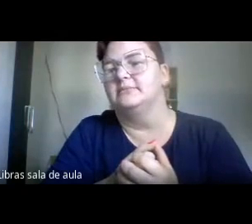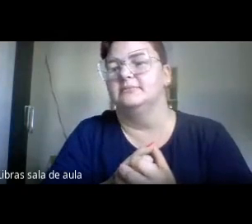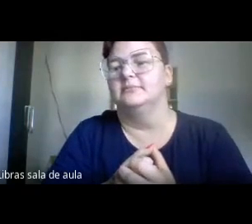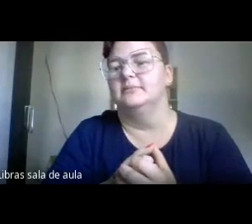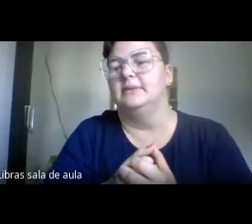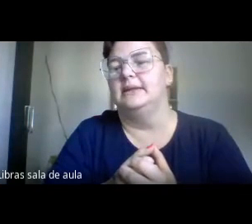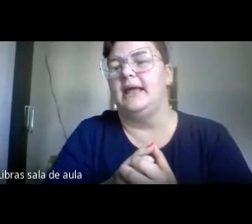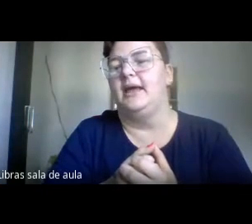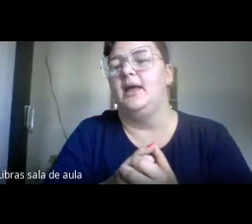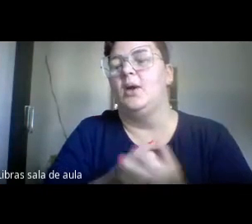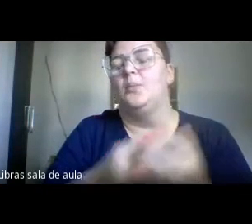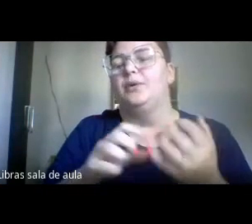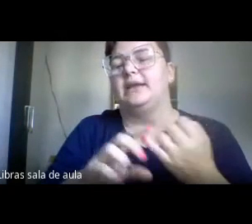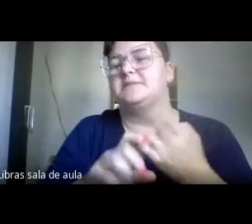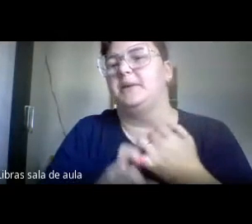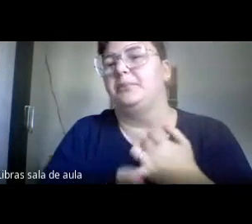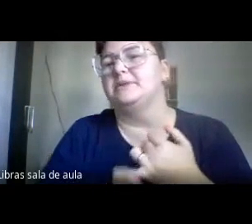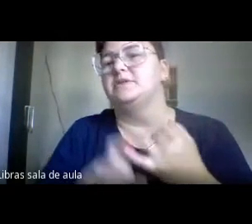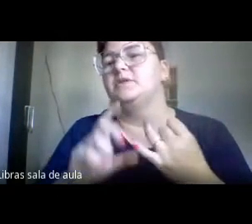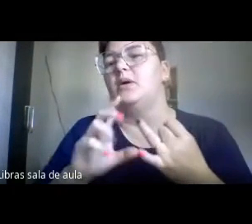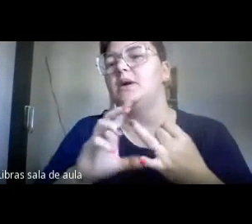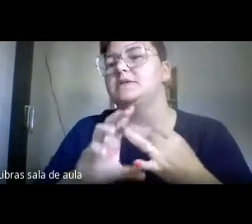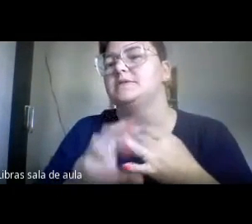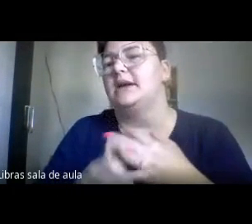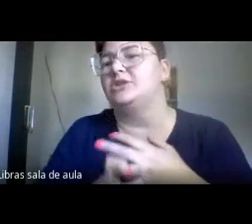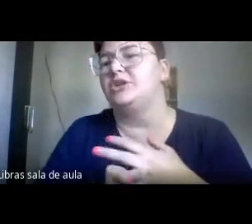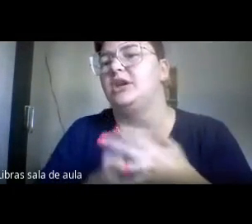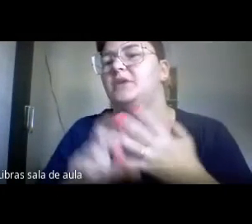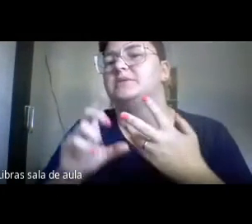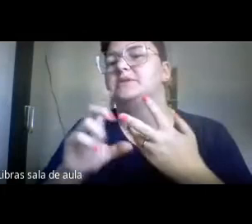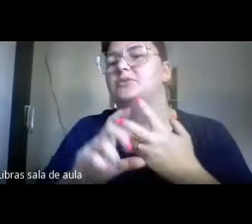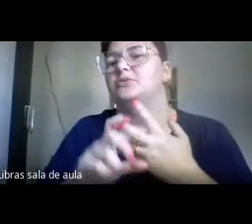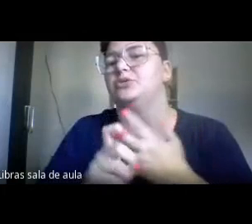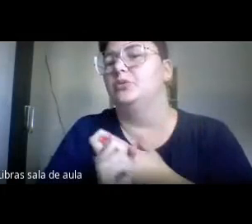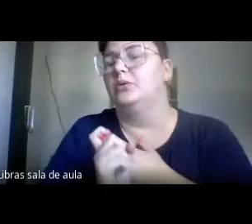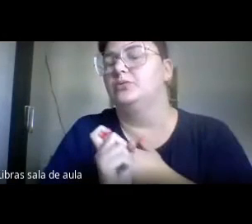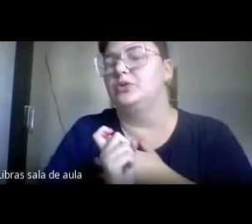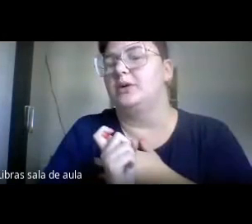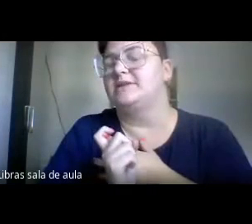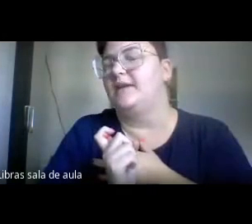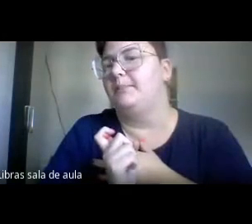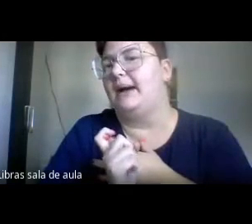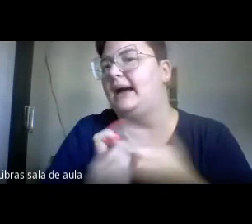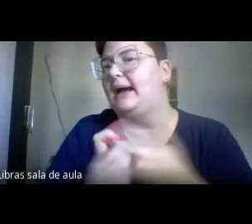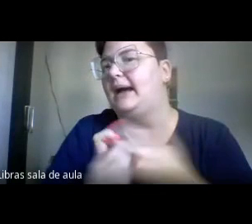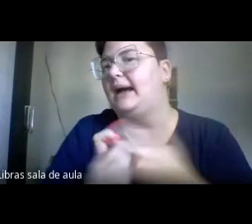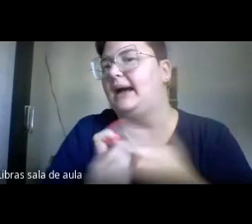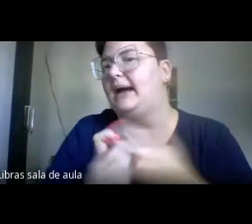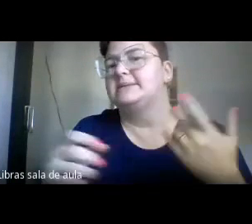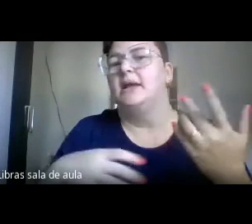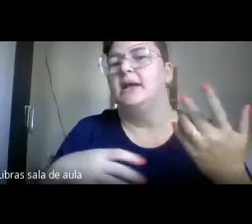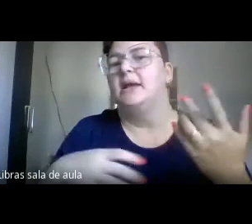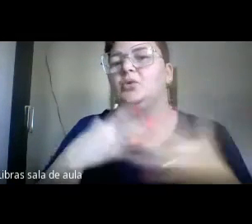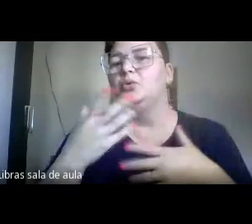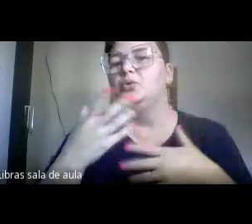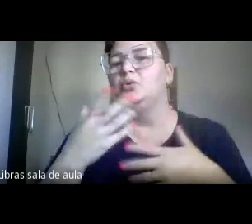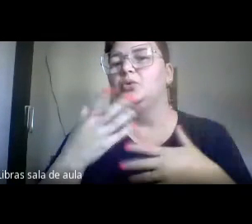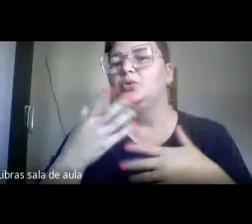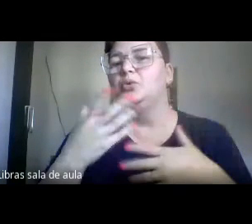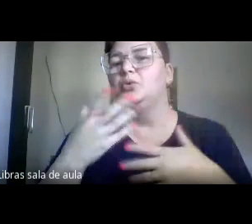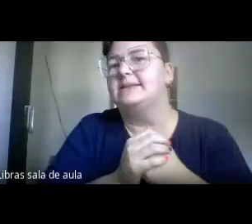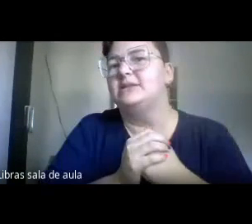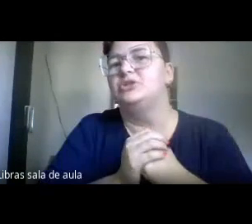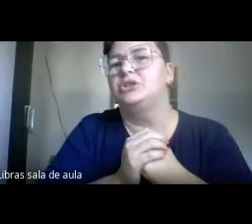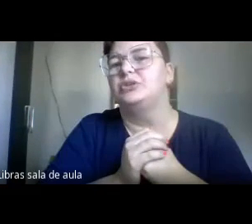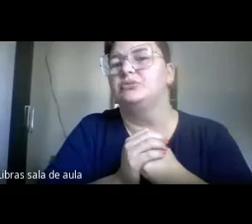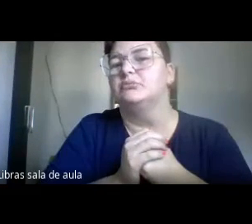nossa, né? Porque as preposições, os artigos, as conjunções verbais, tudo isso para eles